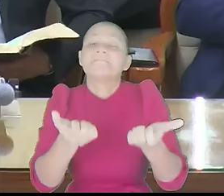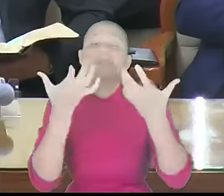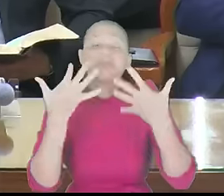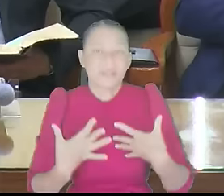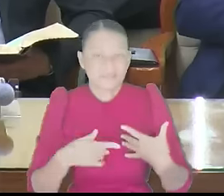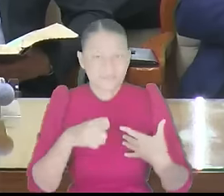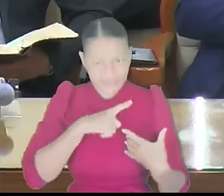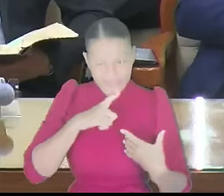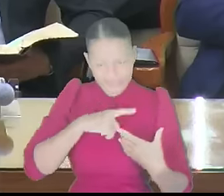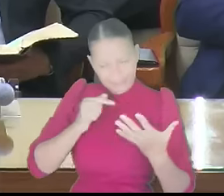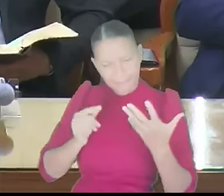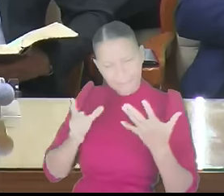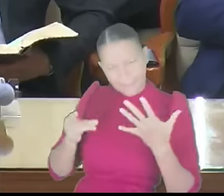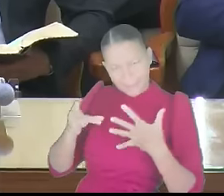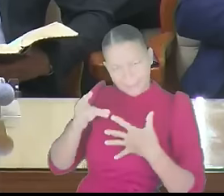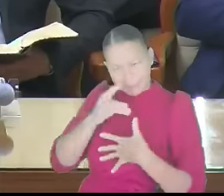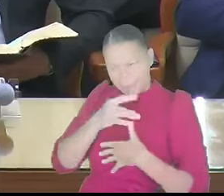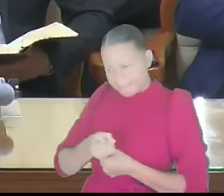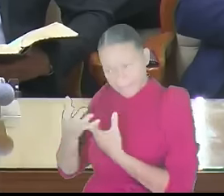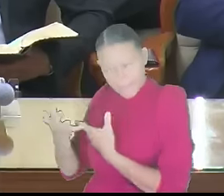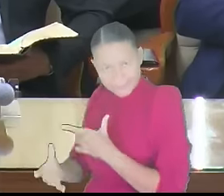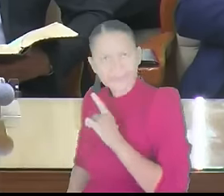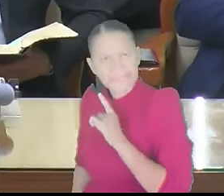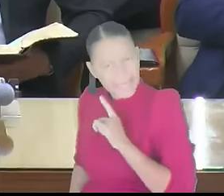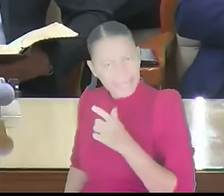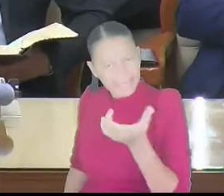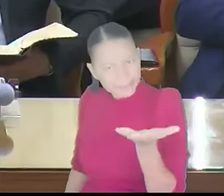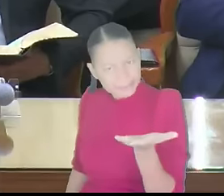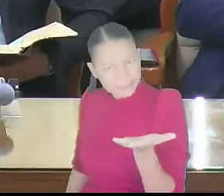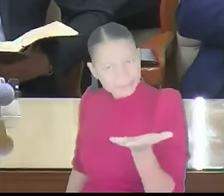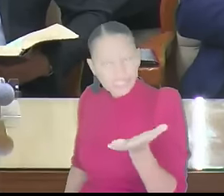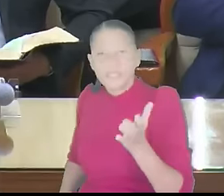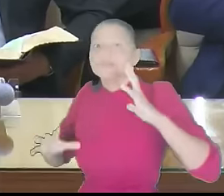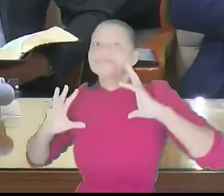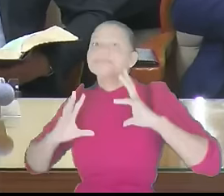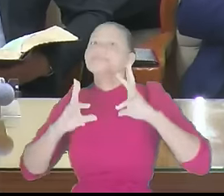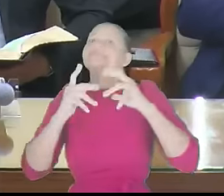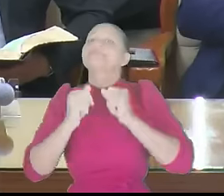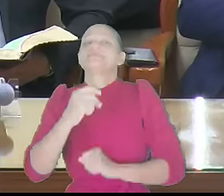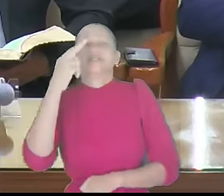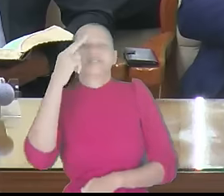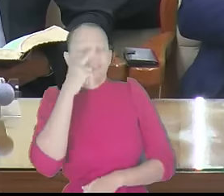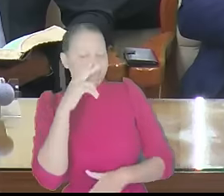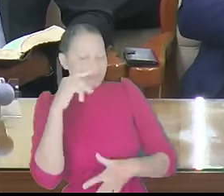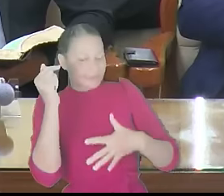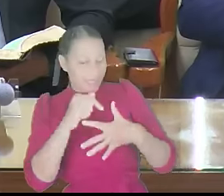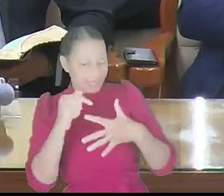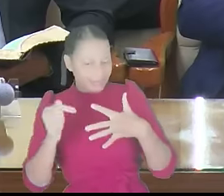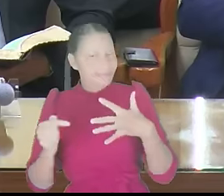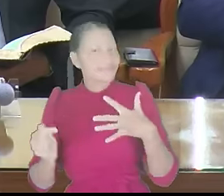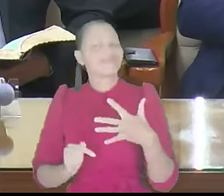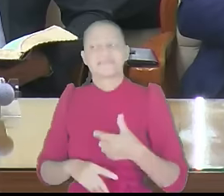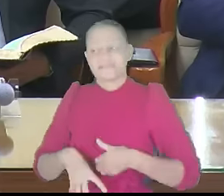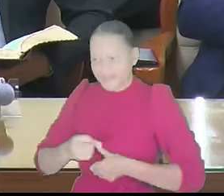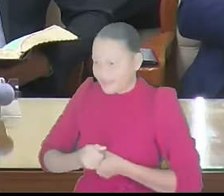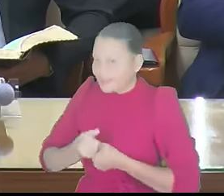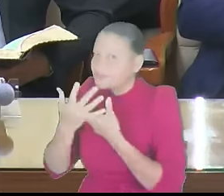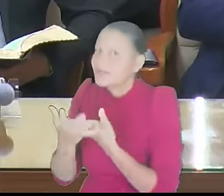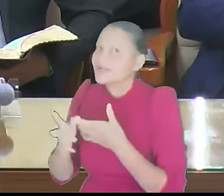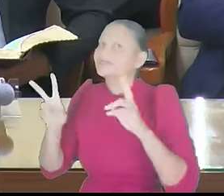dele? Tem? Amém. Todo crente tem que ter alguma coisa para dizer de